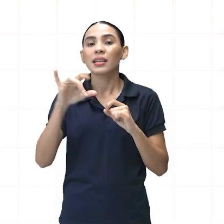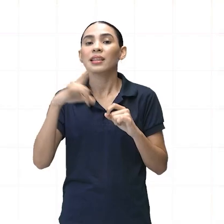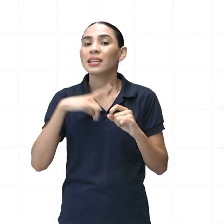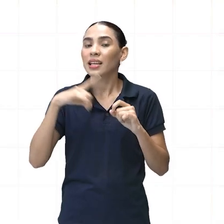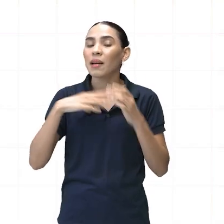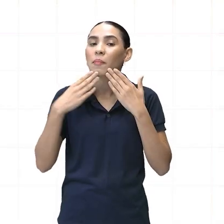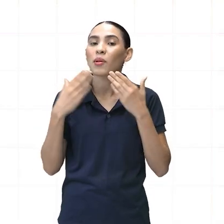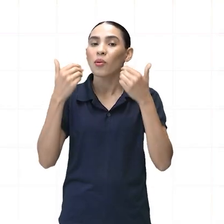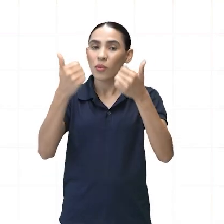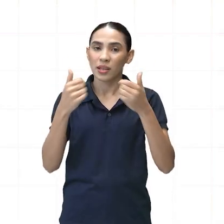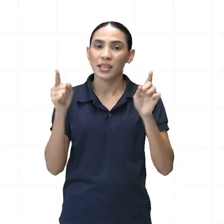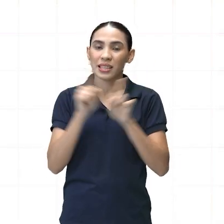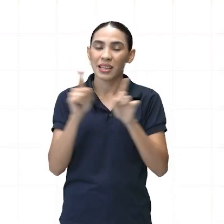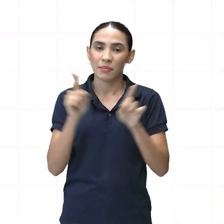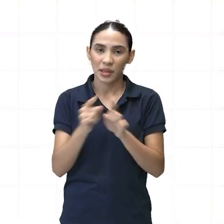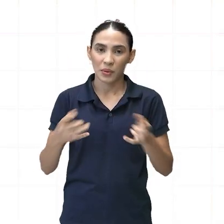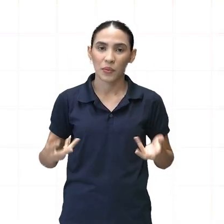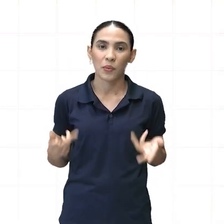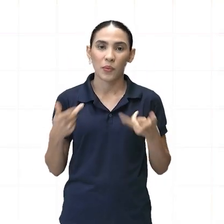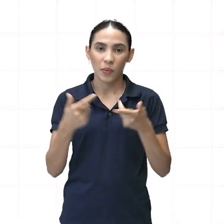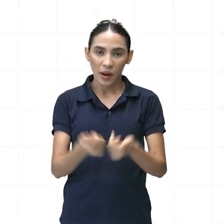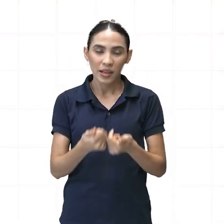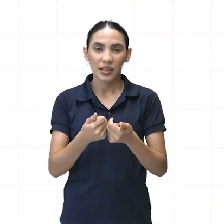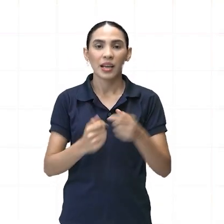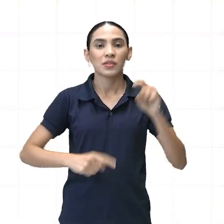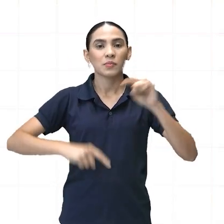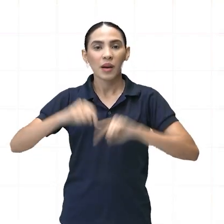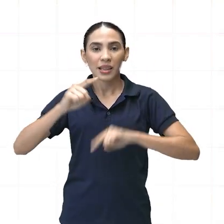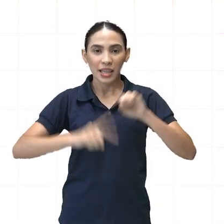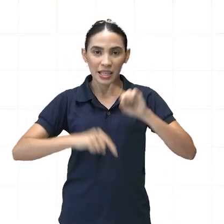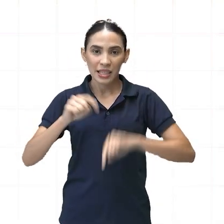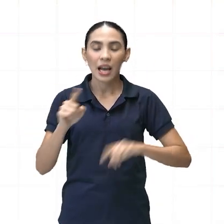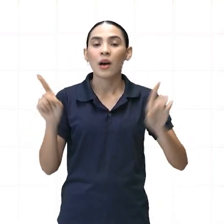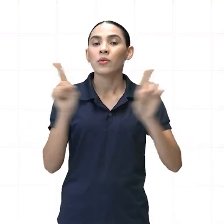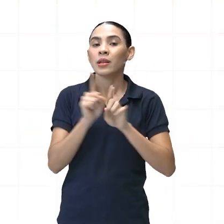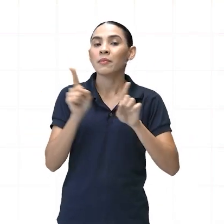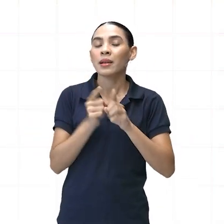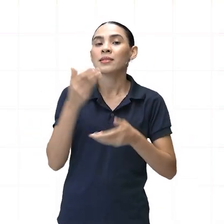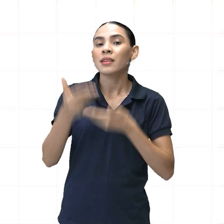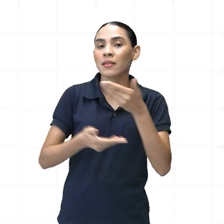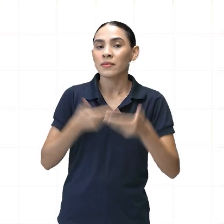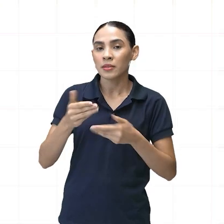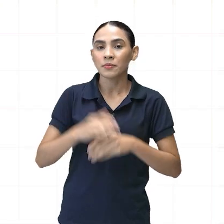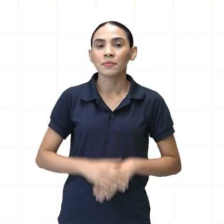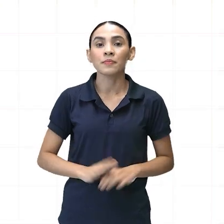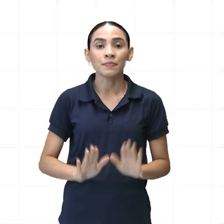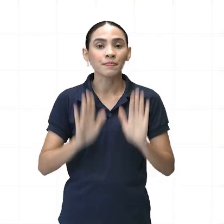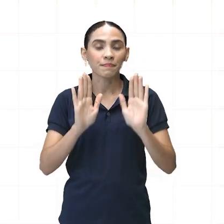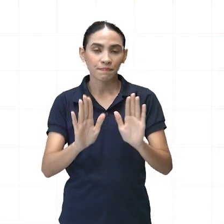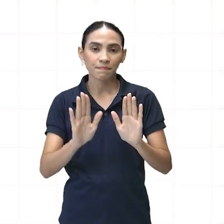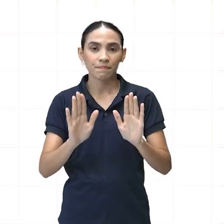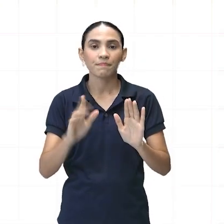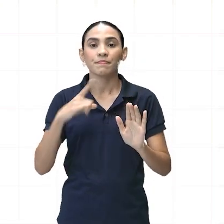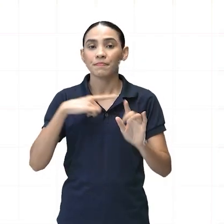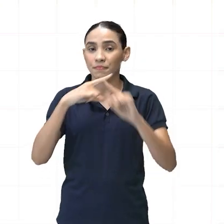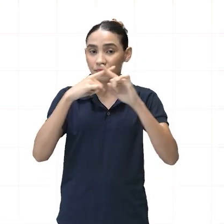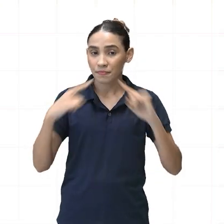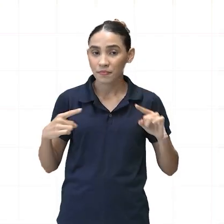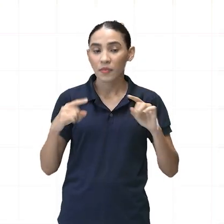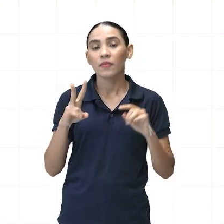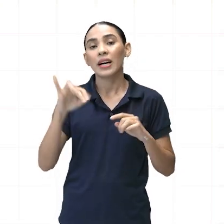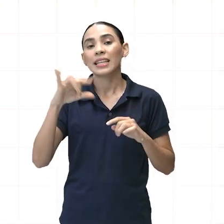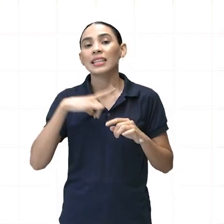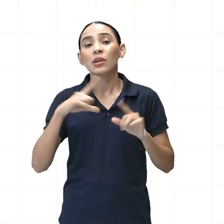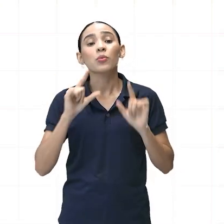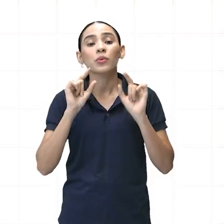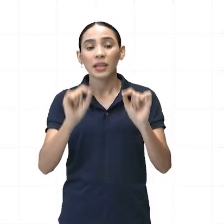A melhoria de qualidade nos produtos e serviços. Mas, além da competitividade,